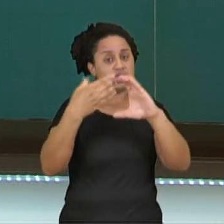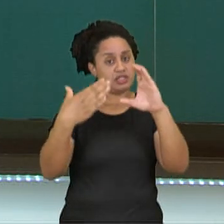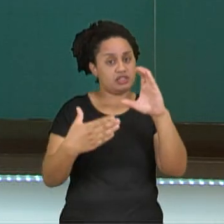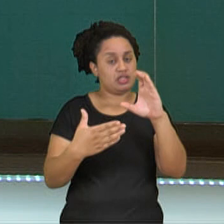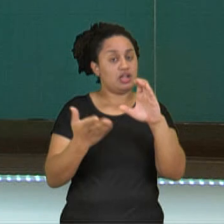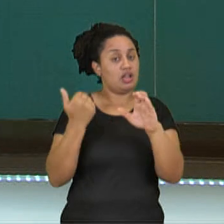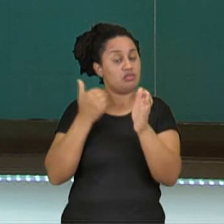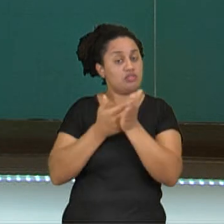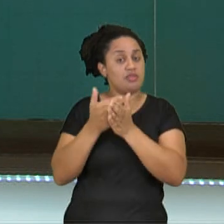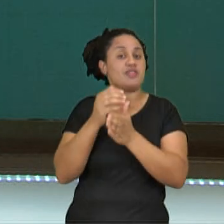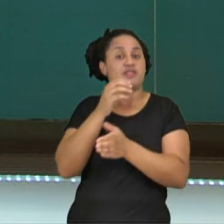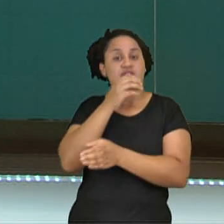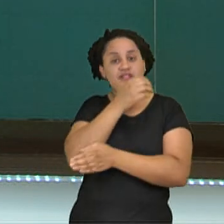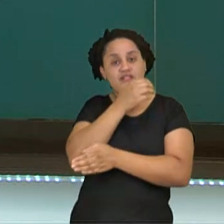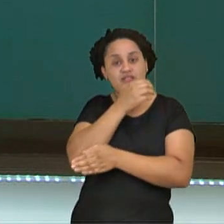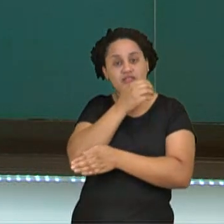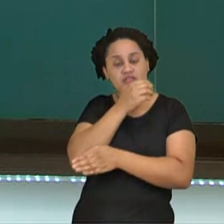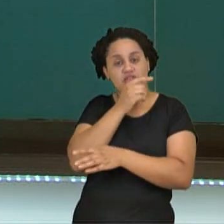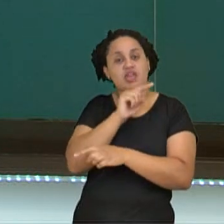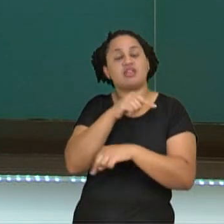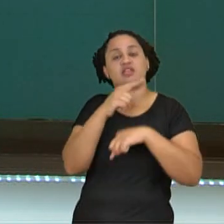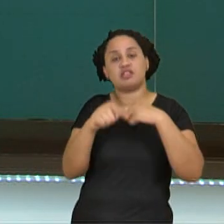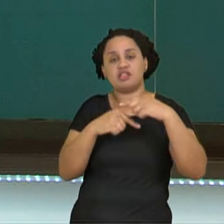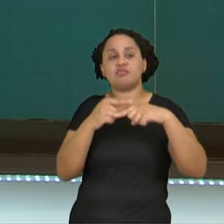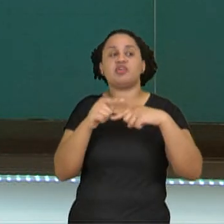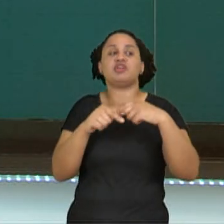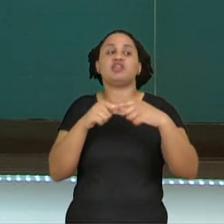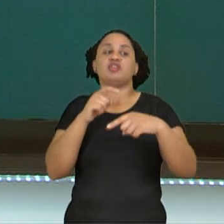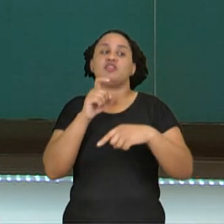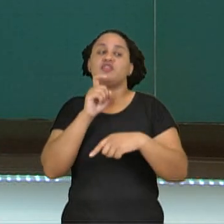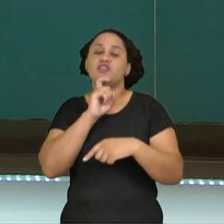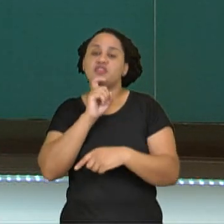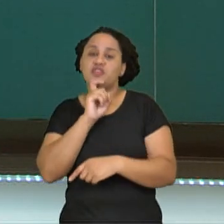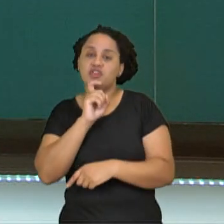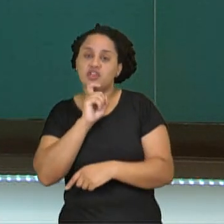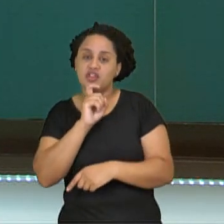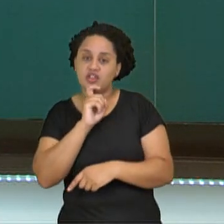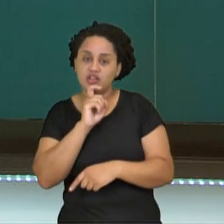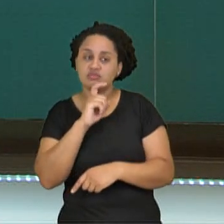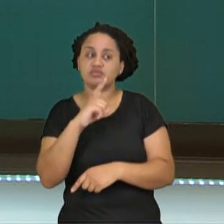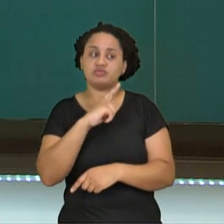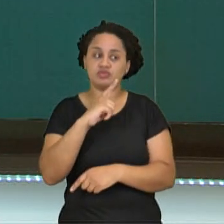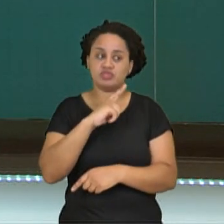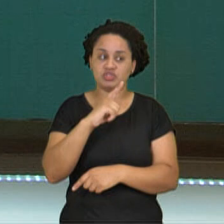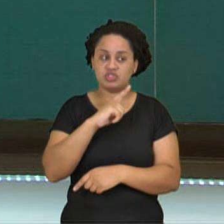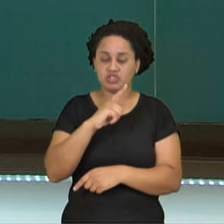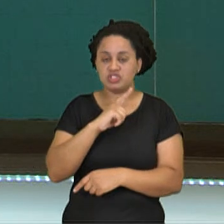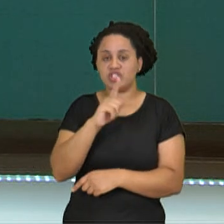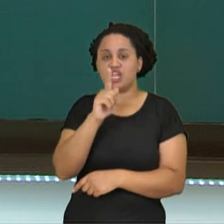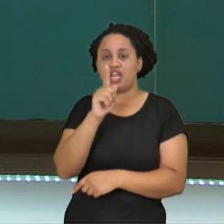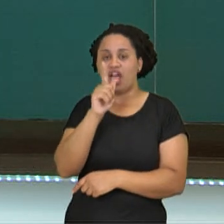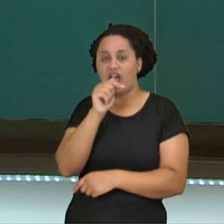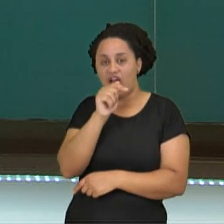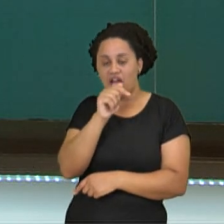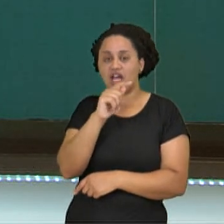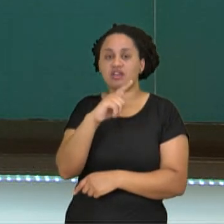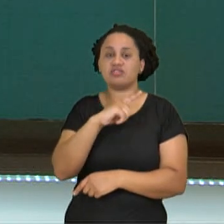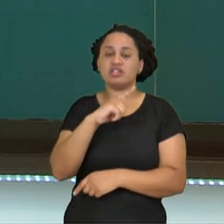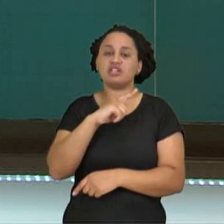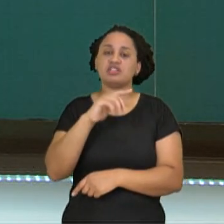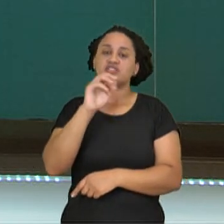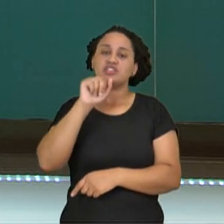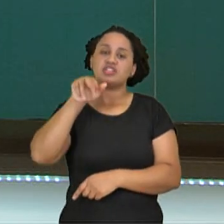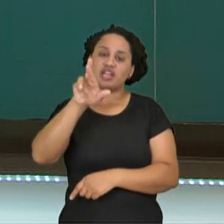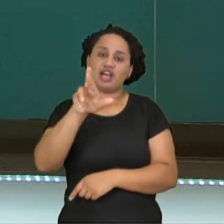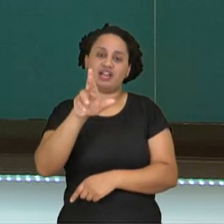ele era quente, mas ele foi resfriando. Ele tinha água, ele tinha ar. ele tinha